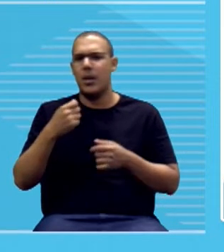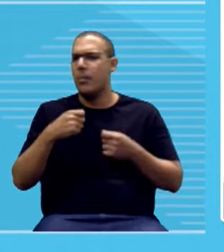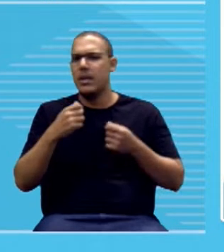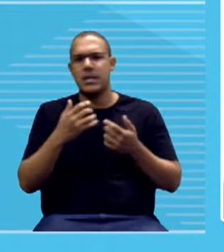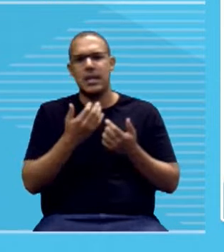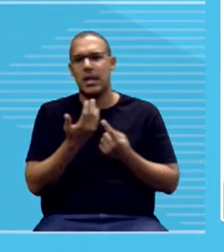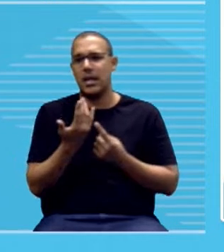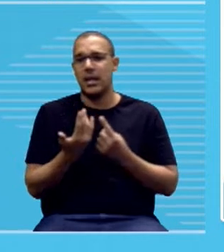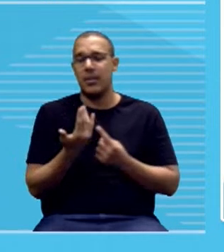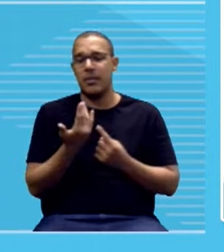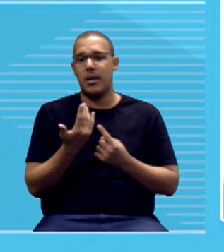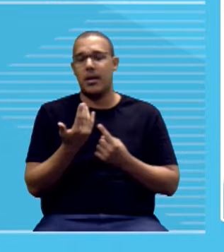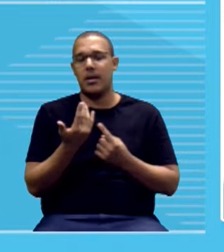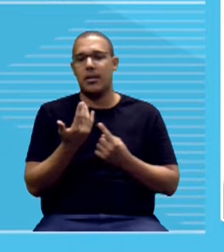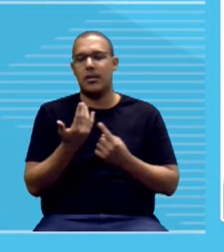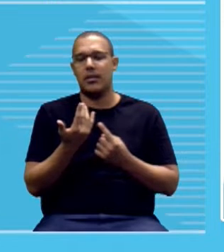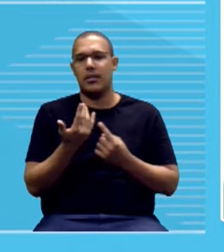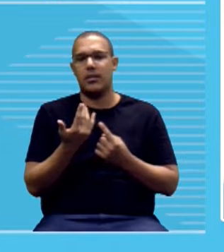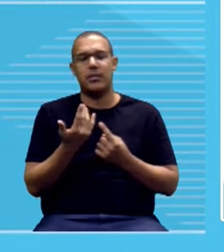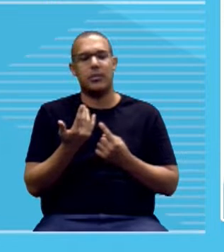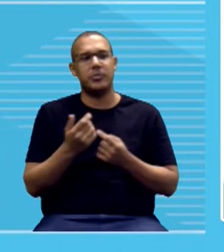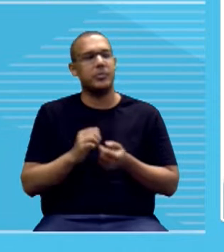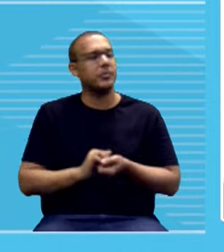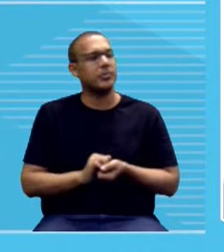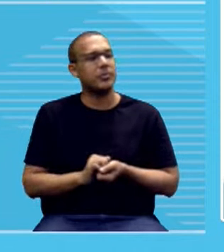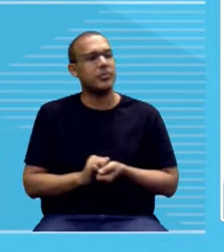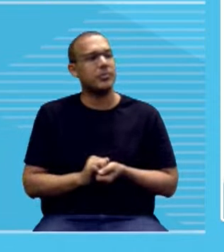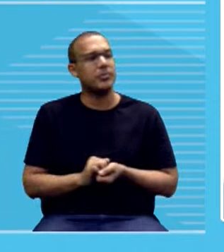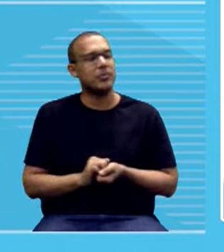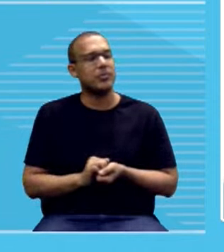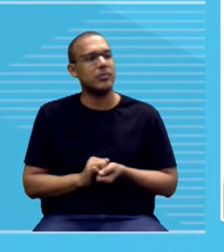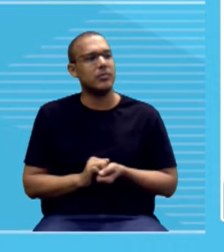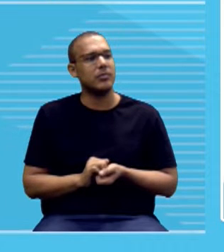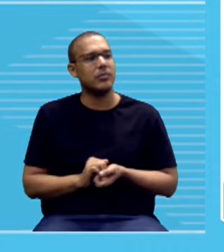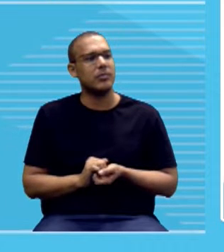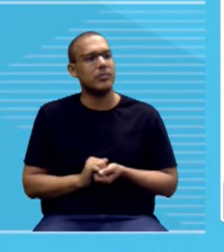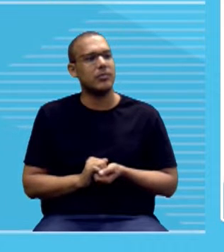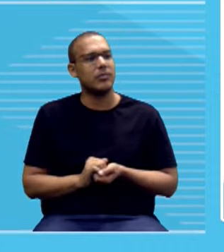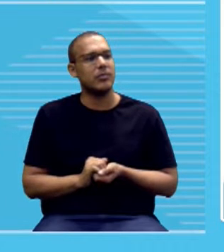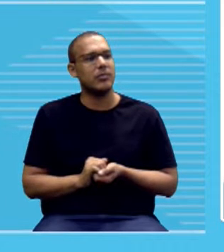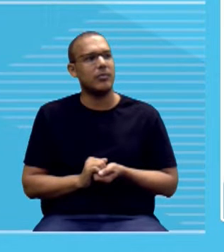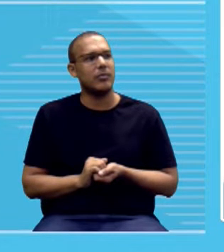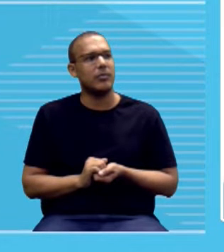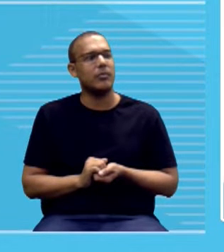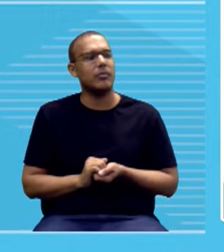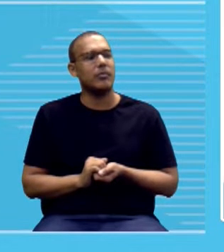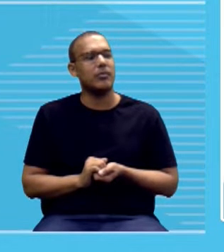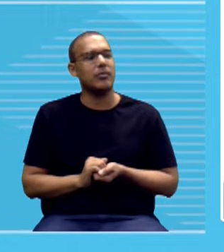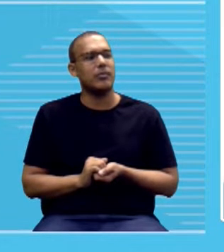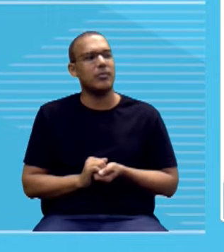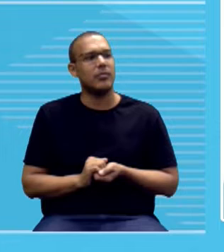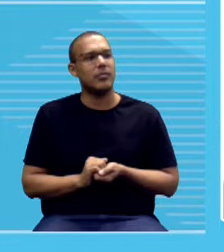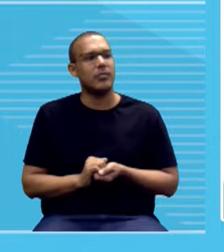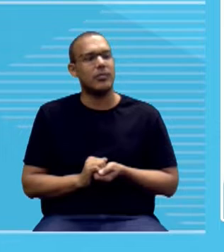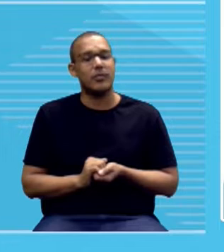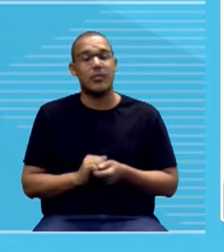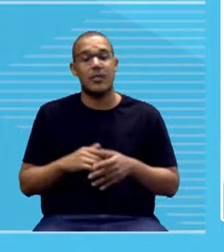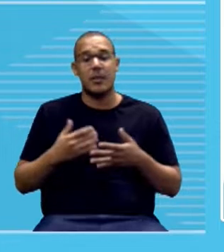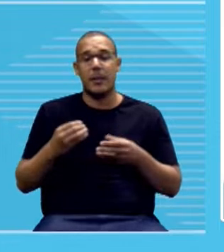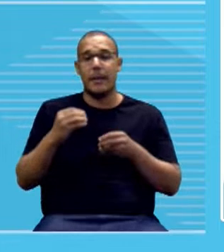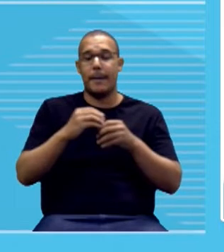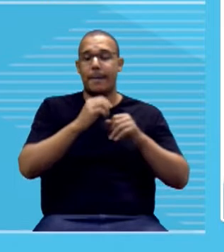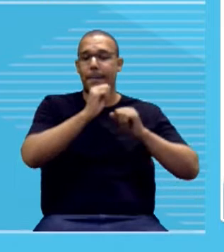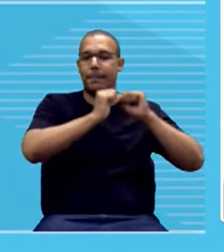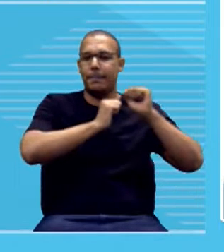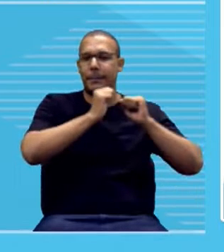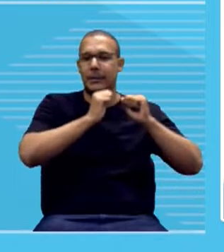vapor, mas apenas que a fissão faça a divisão dos átomos de urânio. Então, dentro das usinas, você